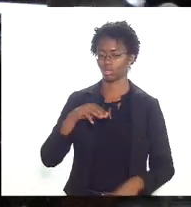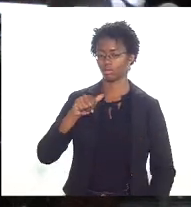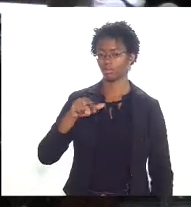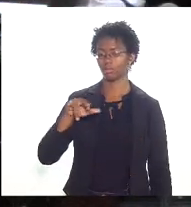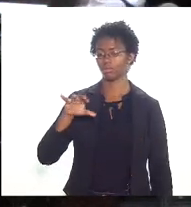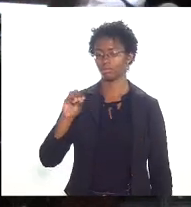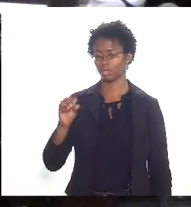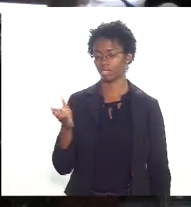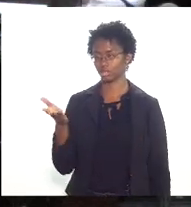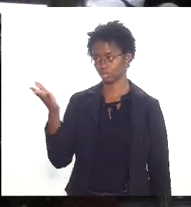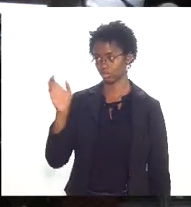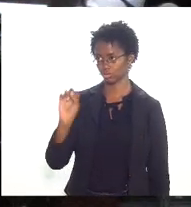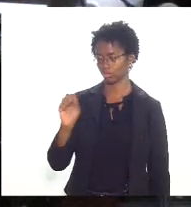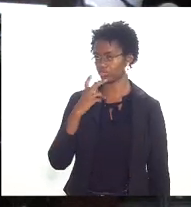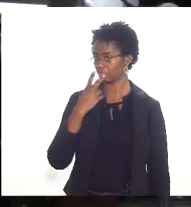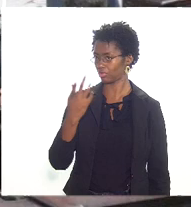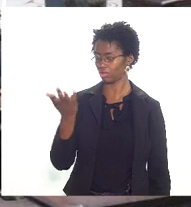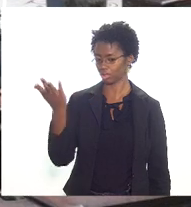pela ordem